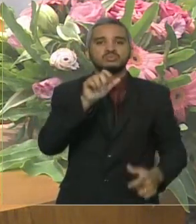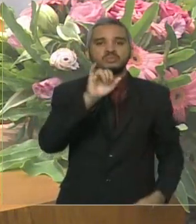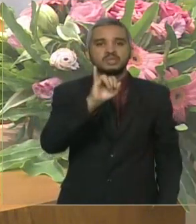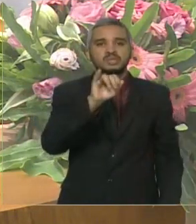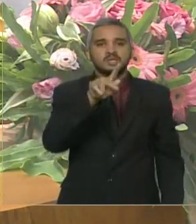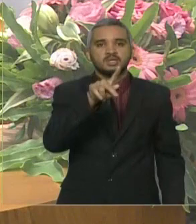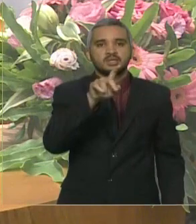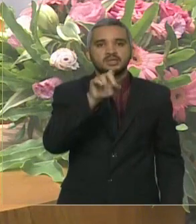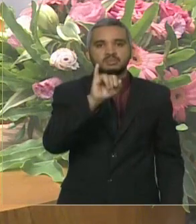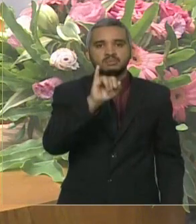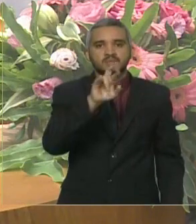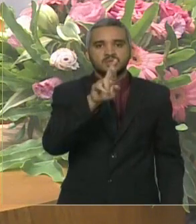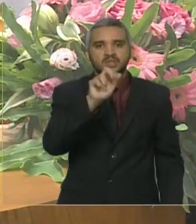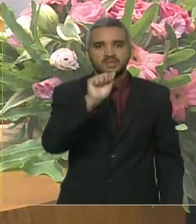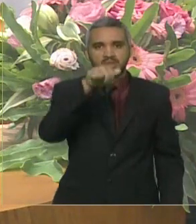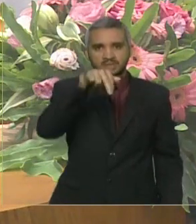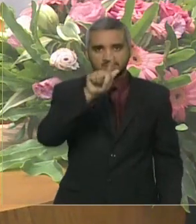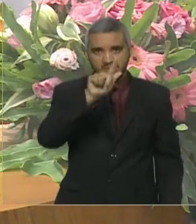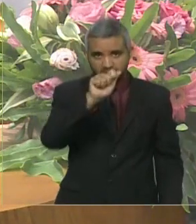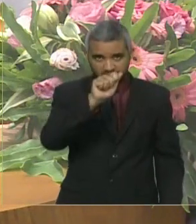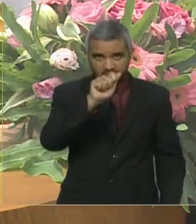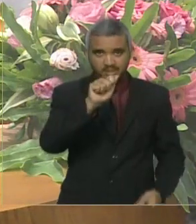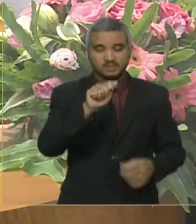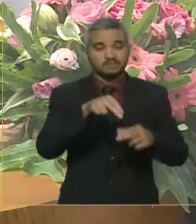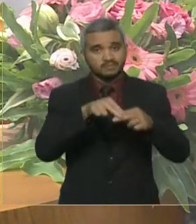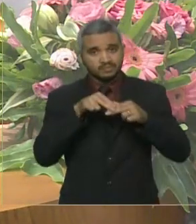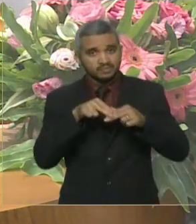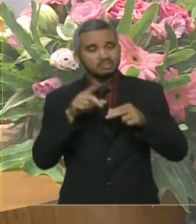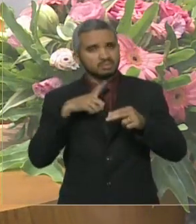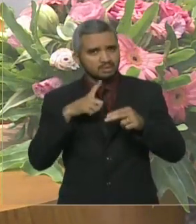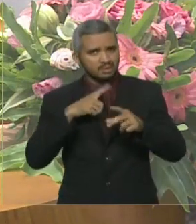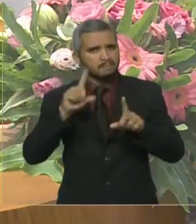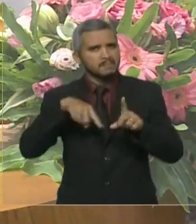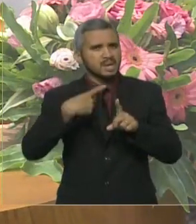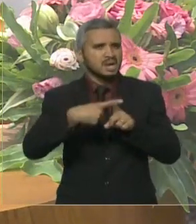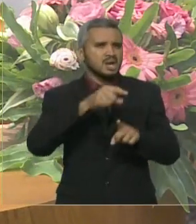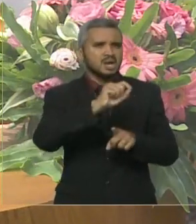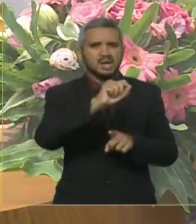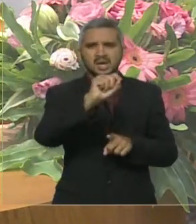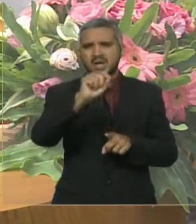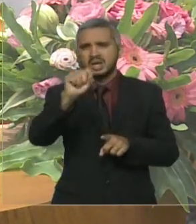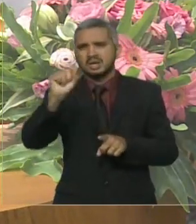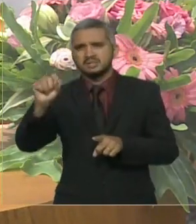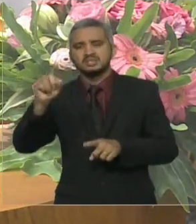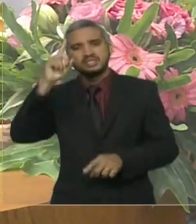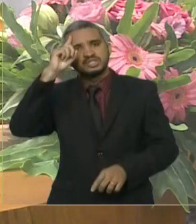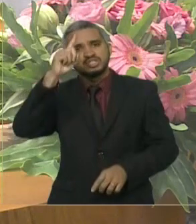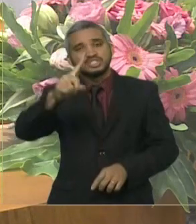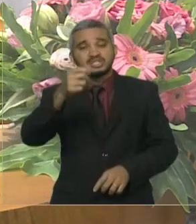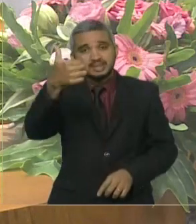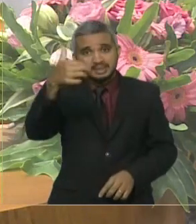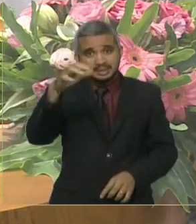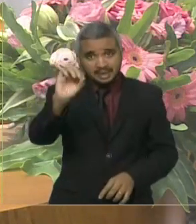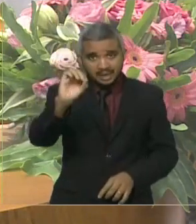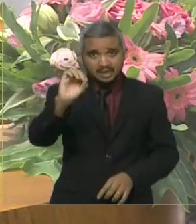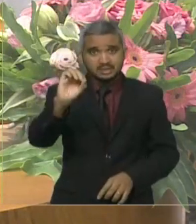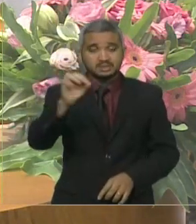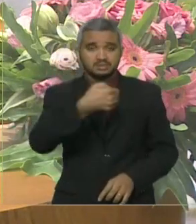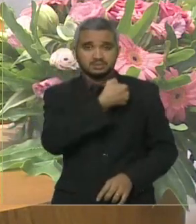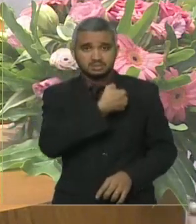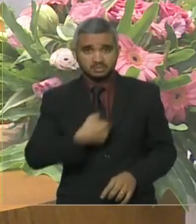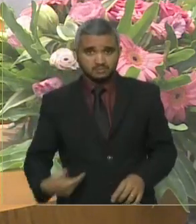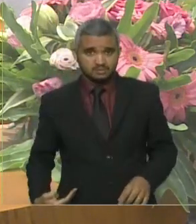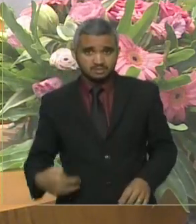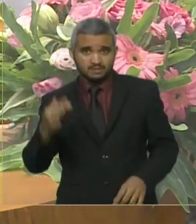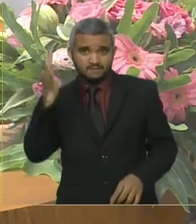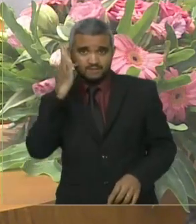não acabando ainda as inaugurações no município de Barra do Corda, no dia 10, deputado Vinícius Louro, o governador Flávio